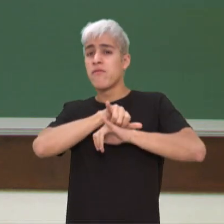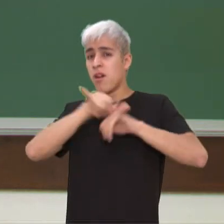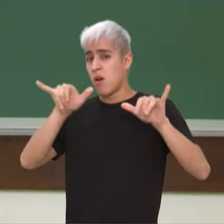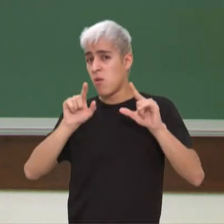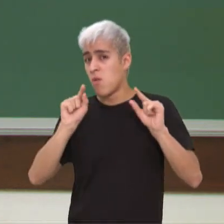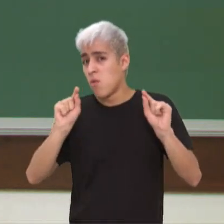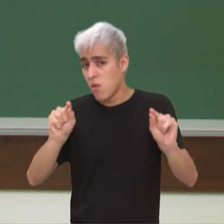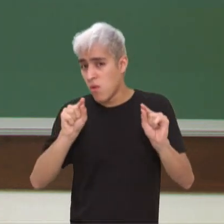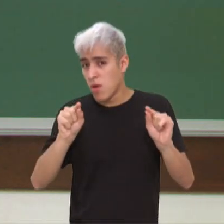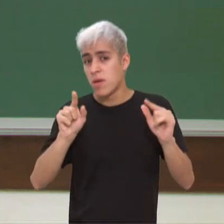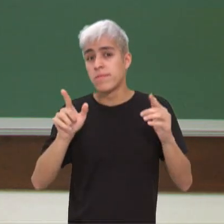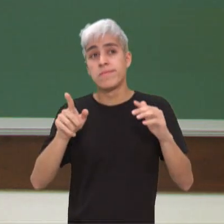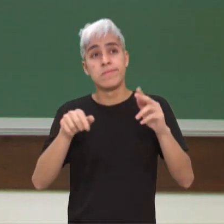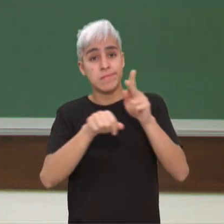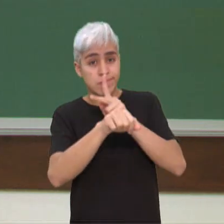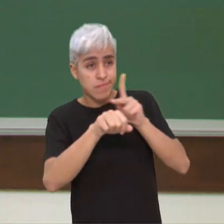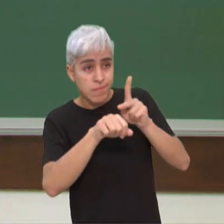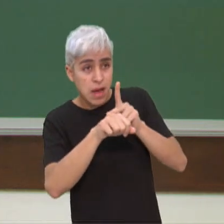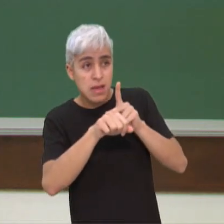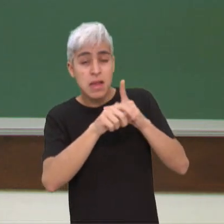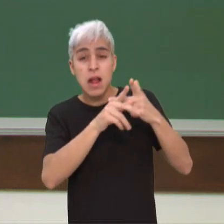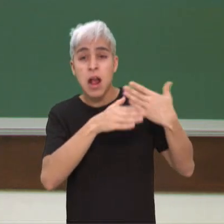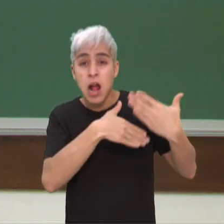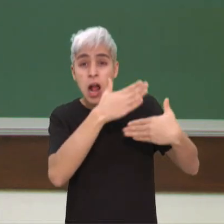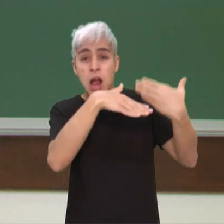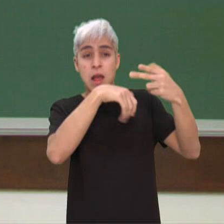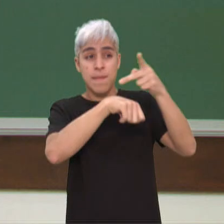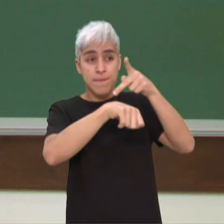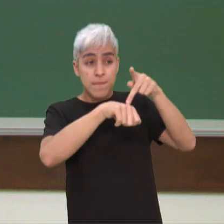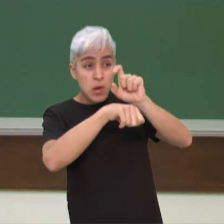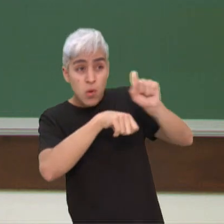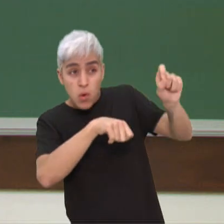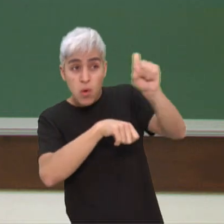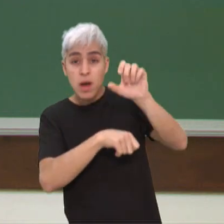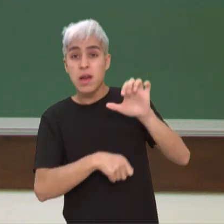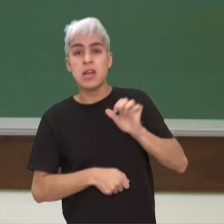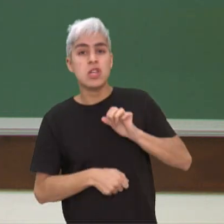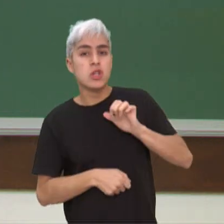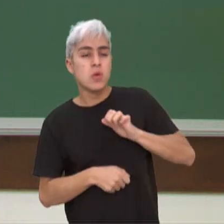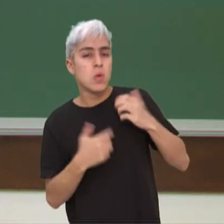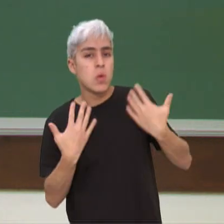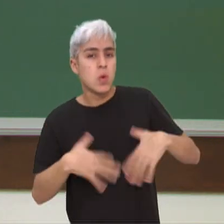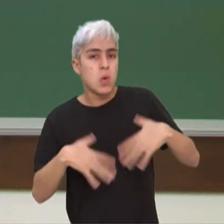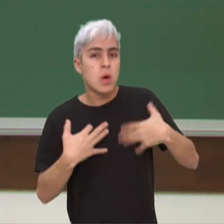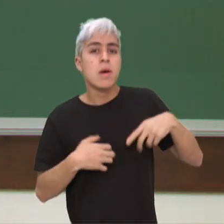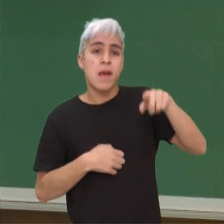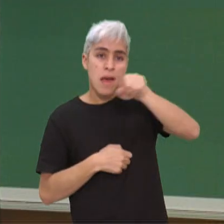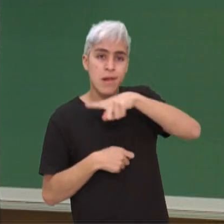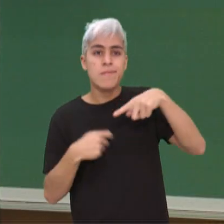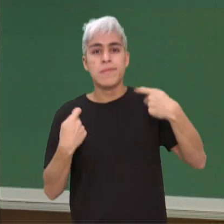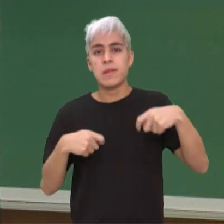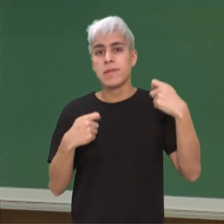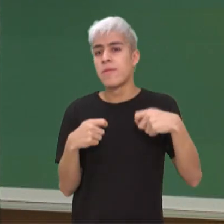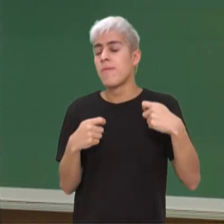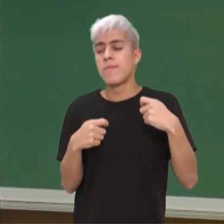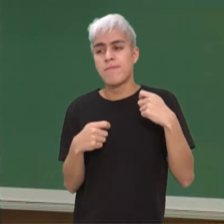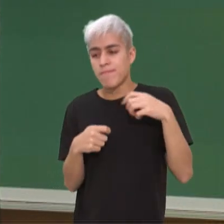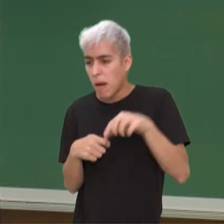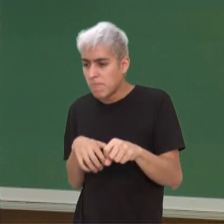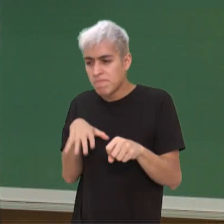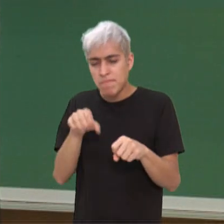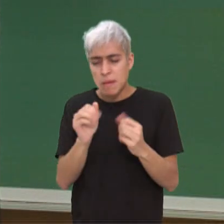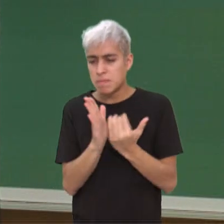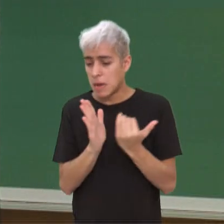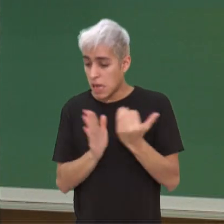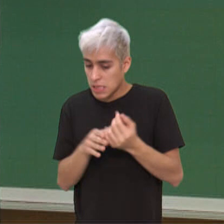que os países desenvolvidos, os países ricos, eles vão necessitar cada vez